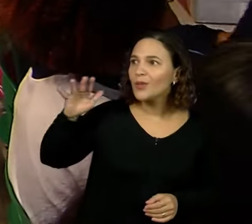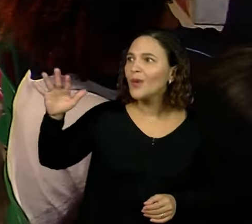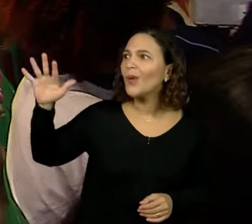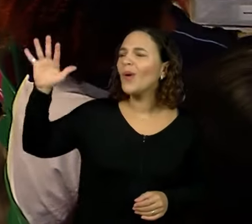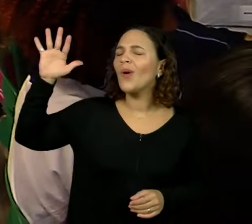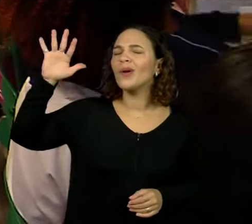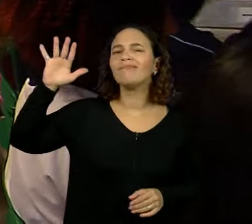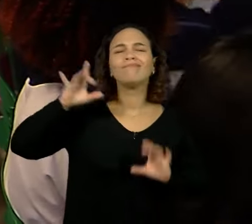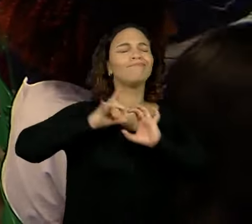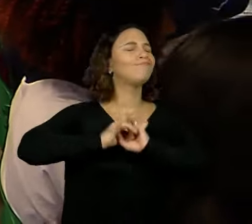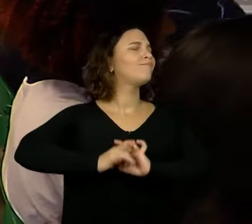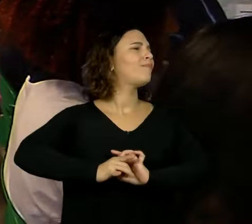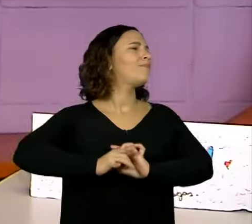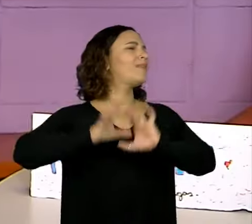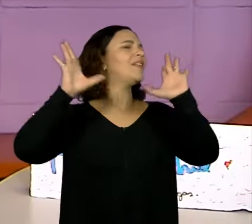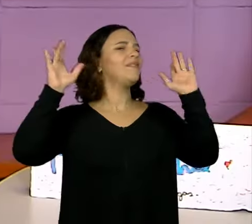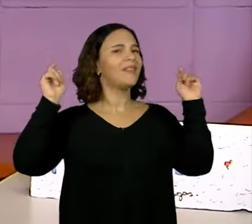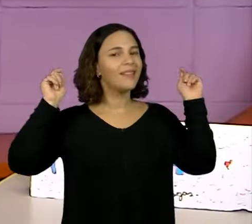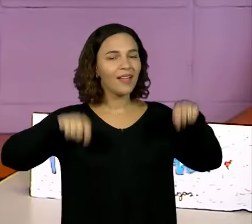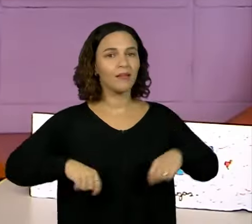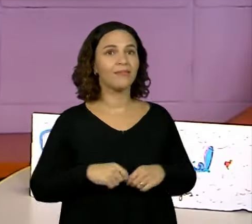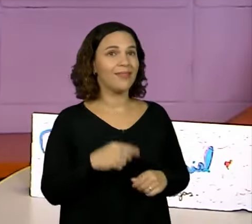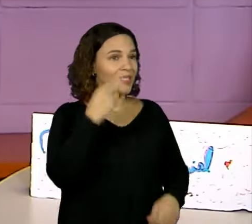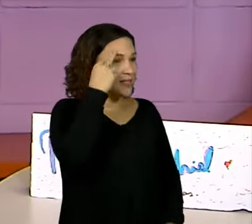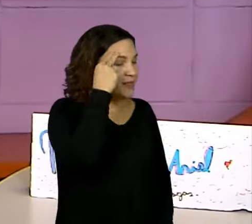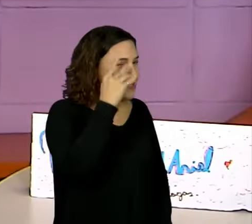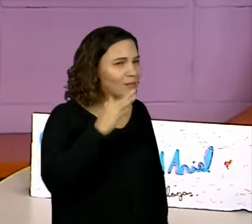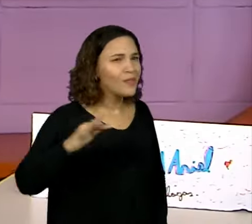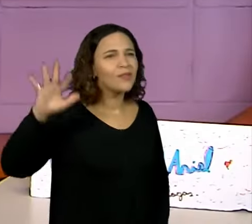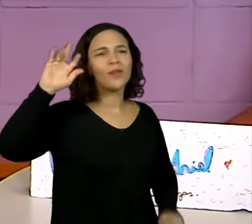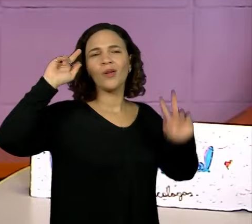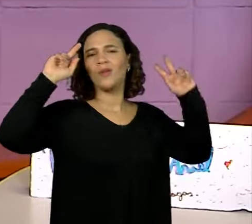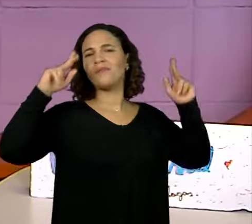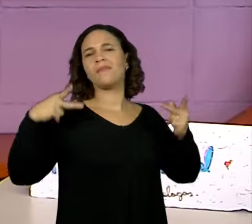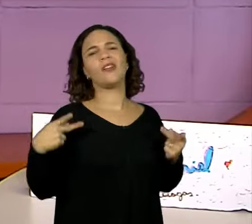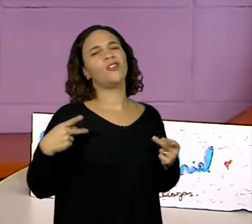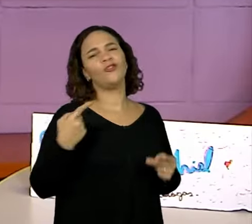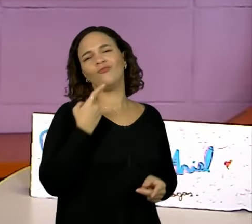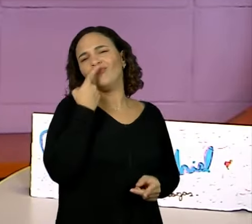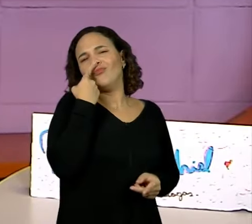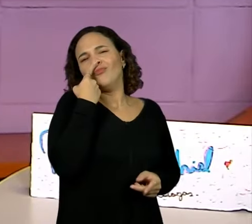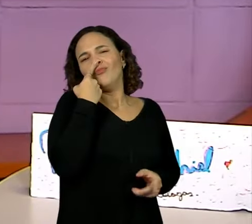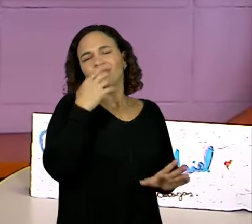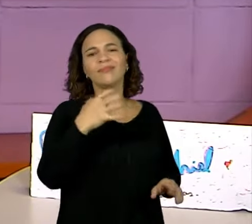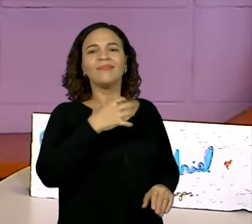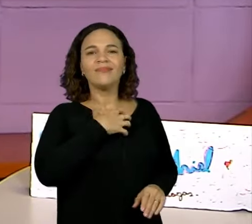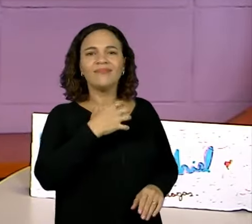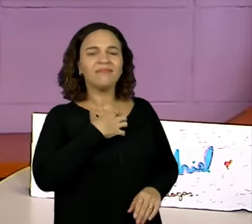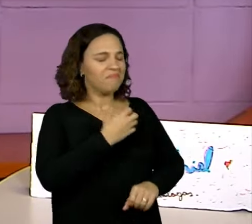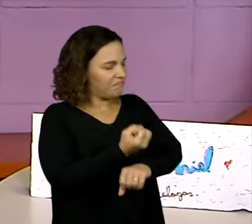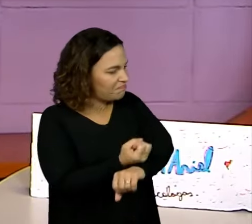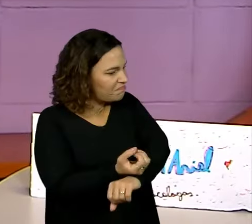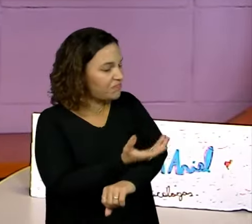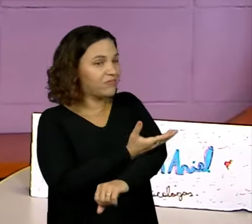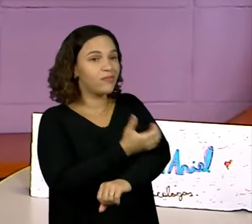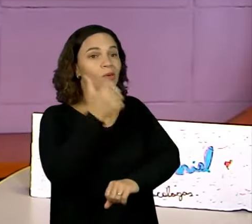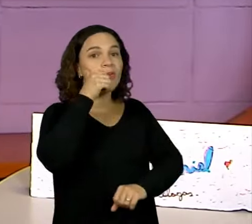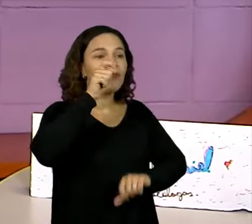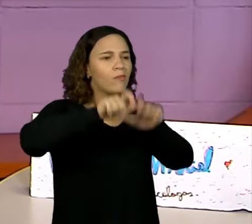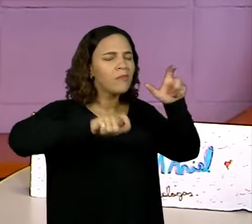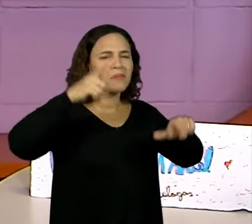permitido, é estimulado. Sonhar é algo humano, é um sentimento, é uma inspiração. As mulheres têm